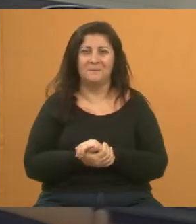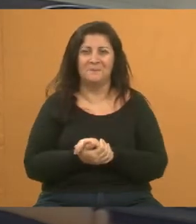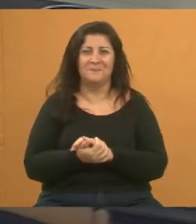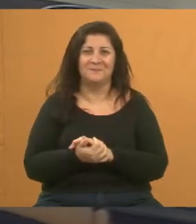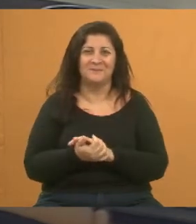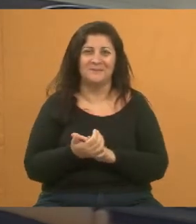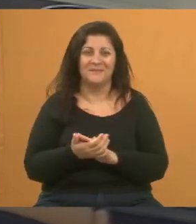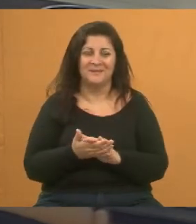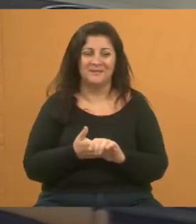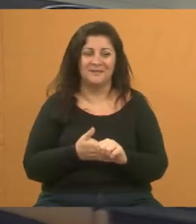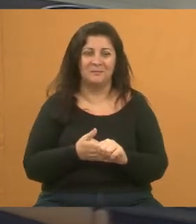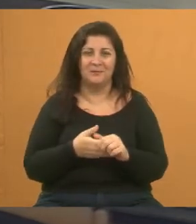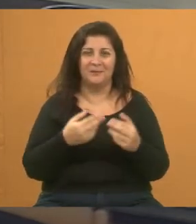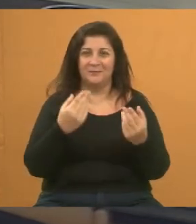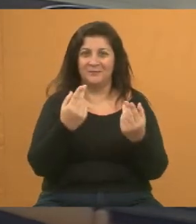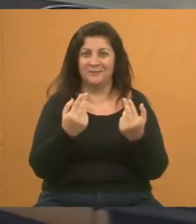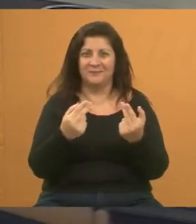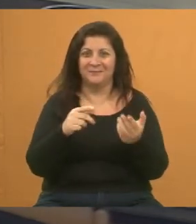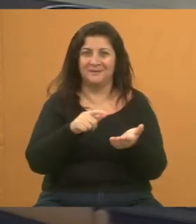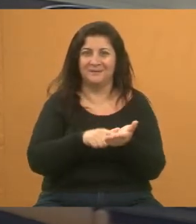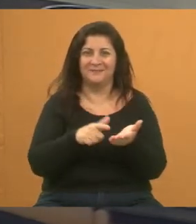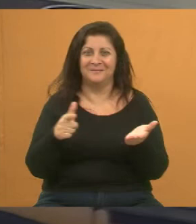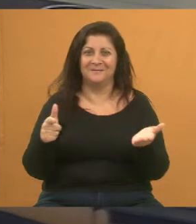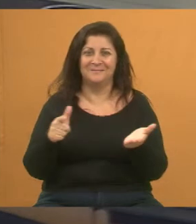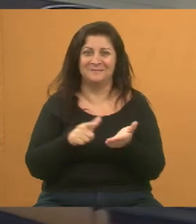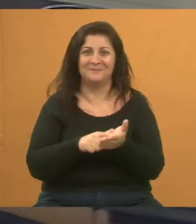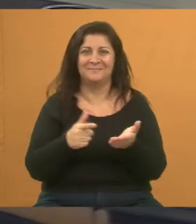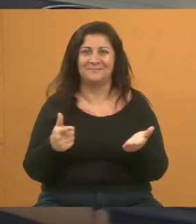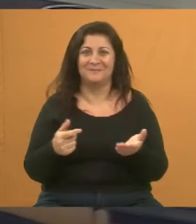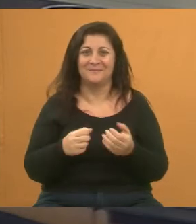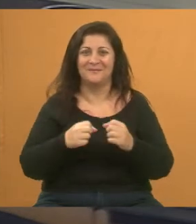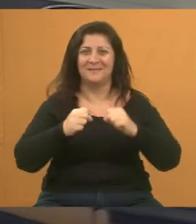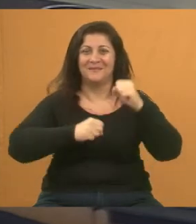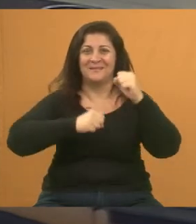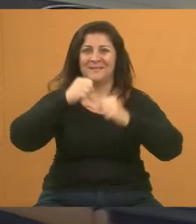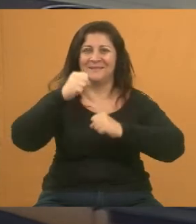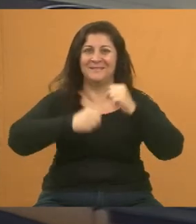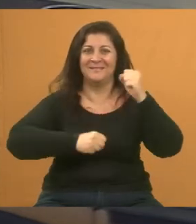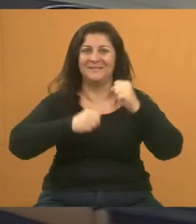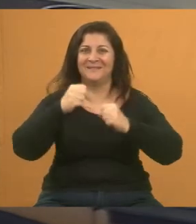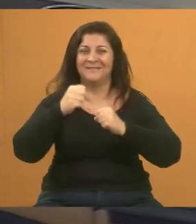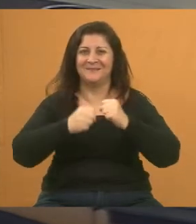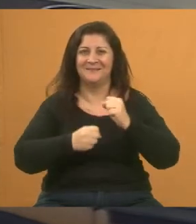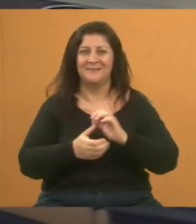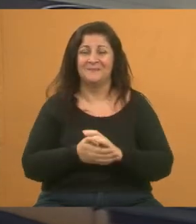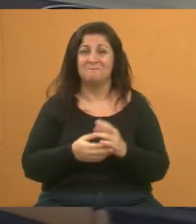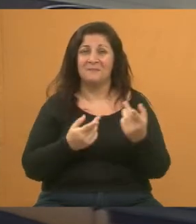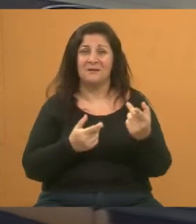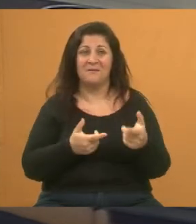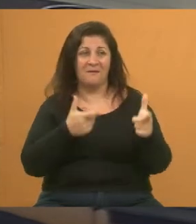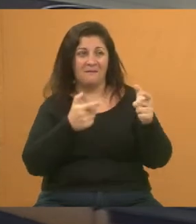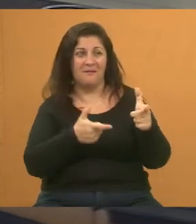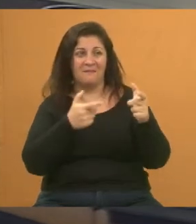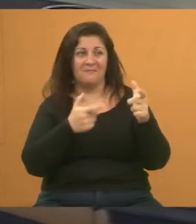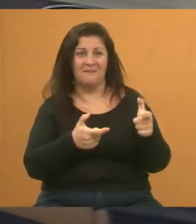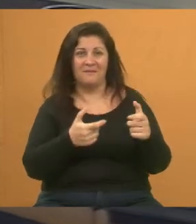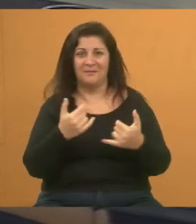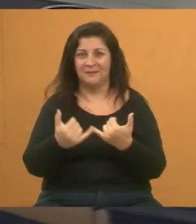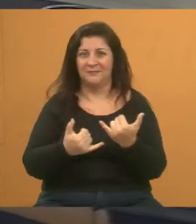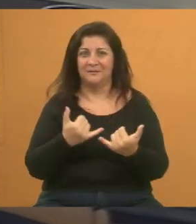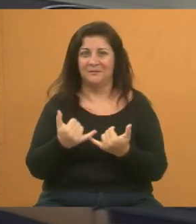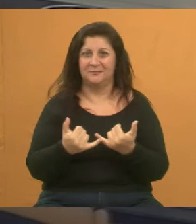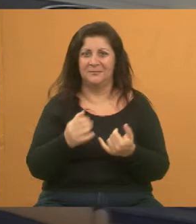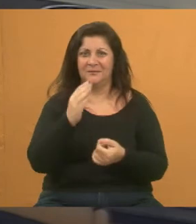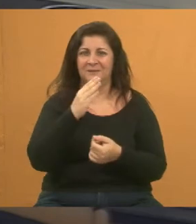tipo um papelão. Então a fábrica tinha que proibir isso aí, igual o revólver de brinquedo no